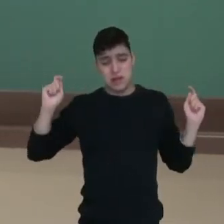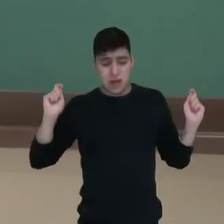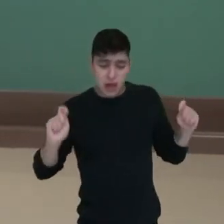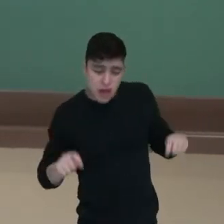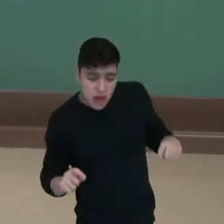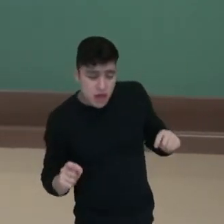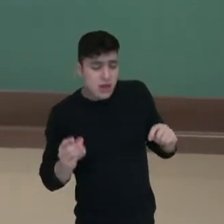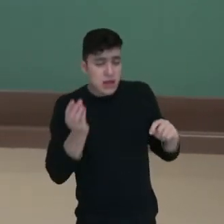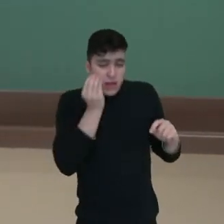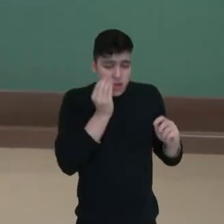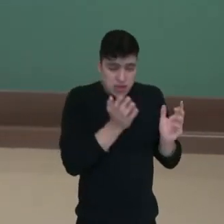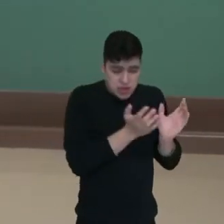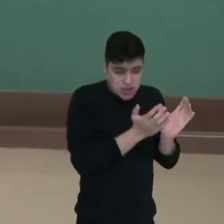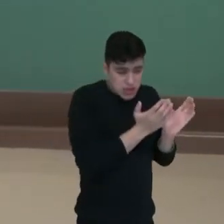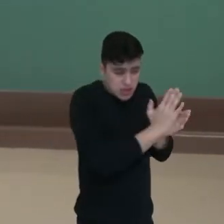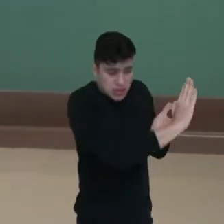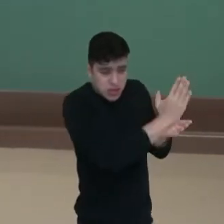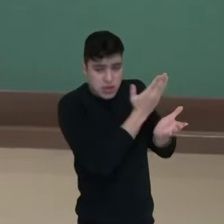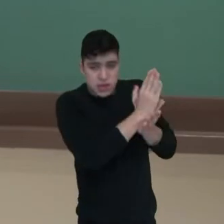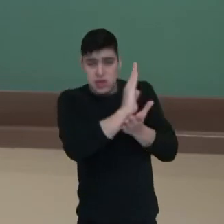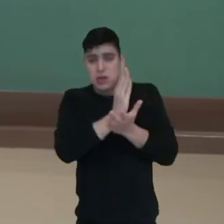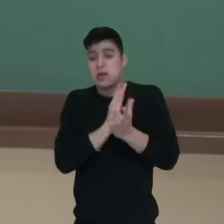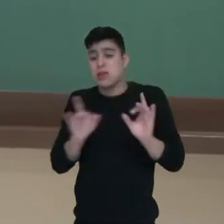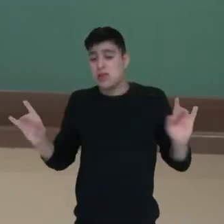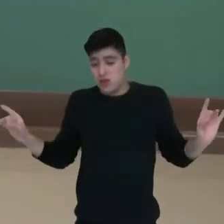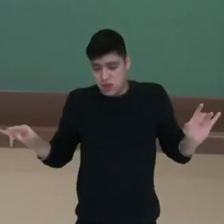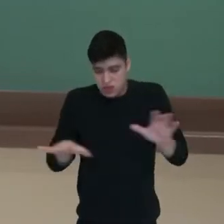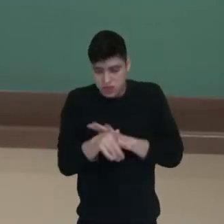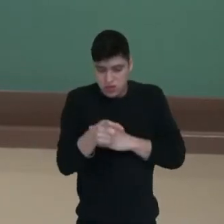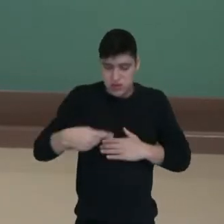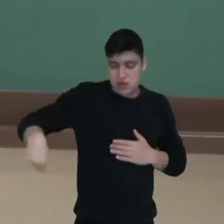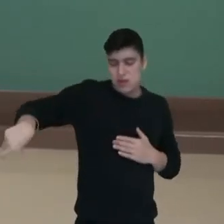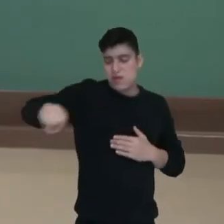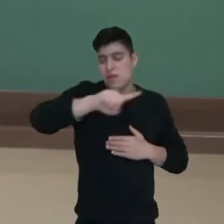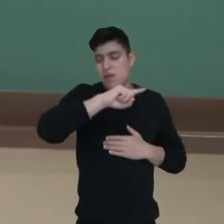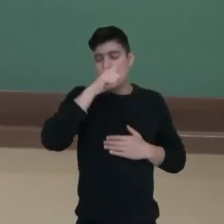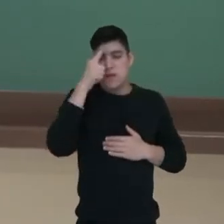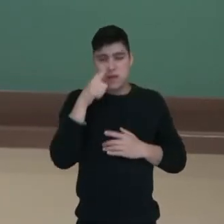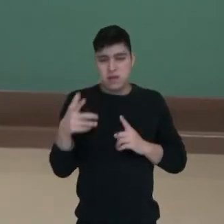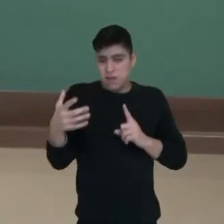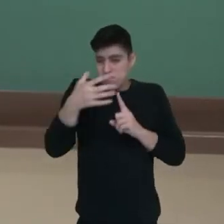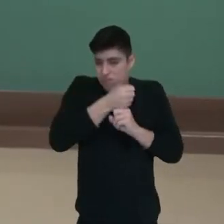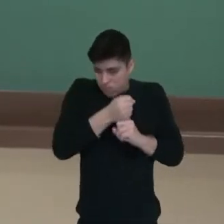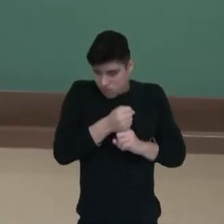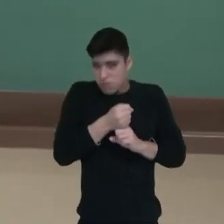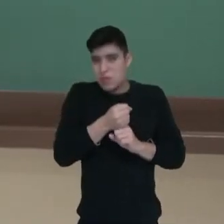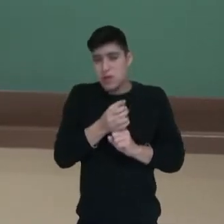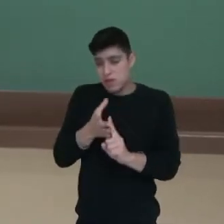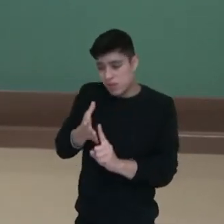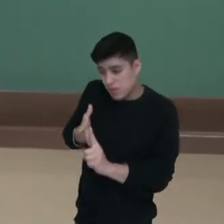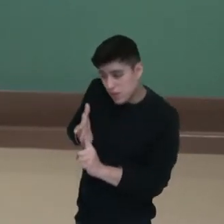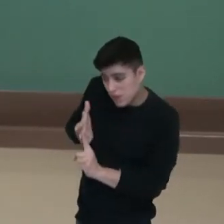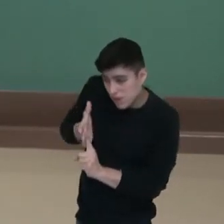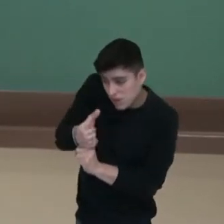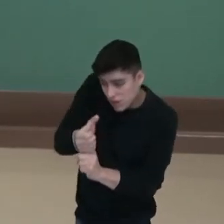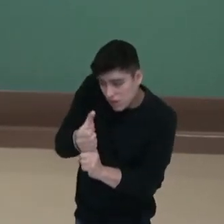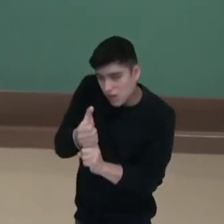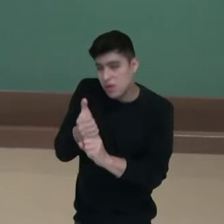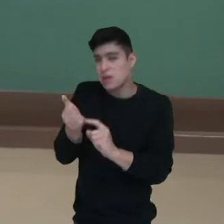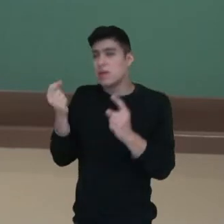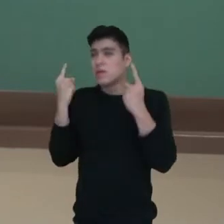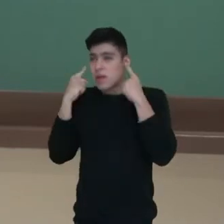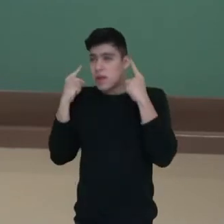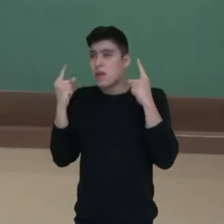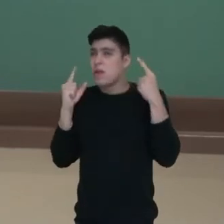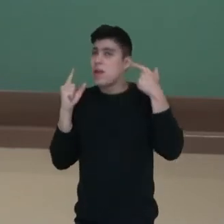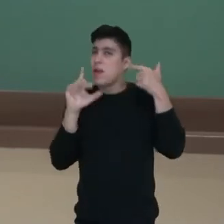momentos separados, e aí depois que vocês já pegassem o jeito, né, já conseguissem distinguir a voz